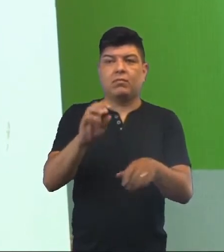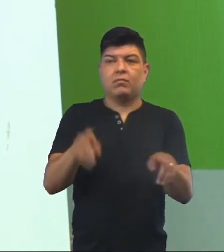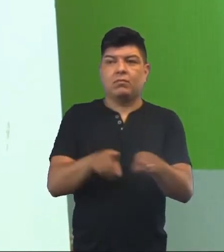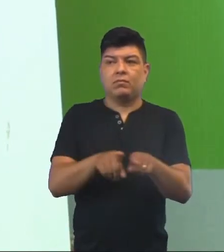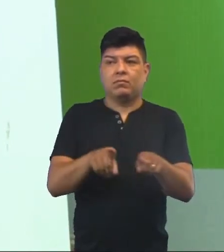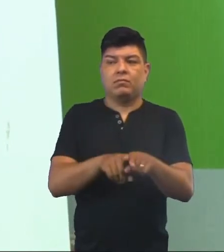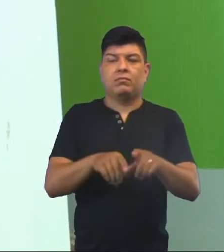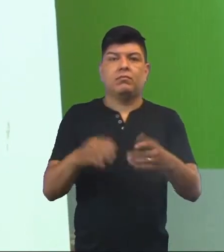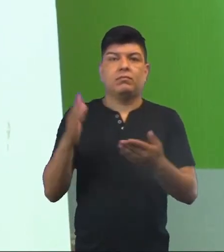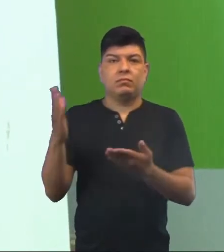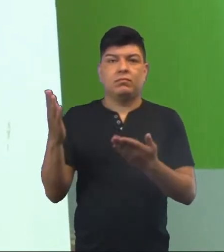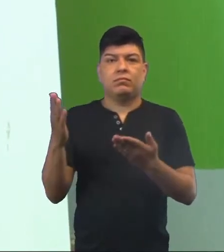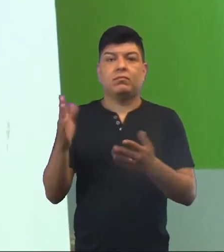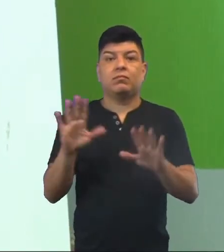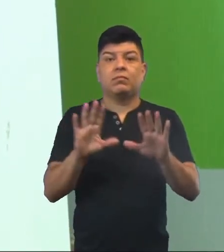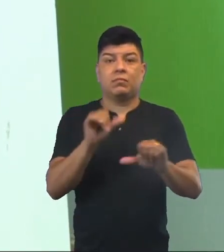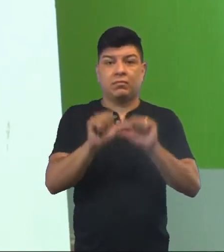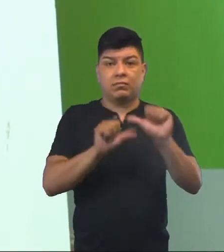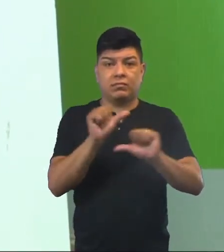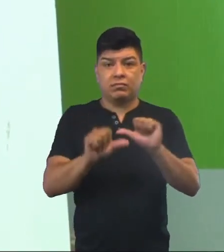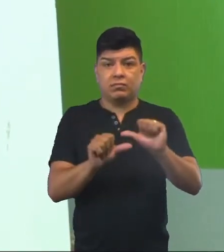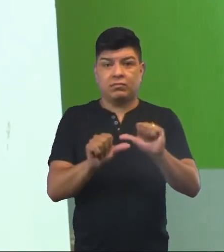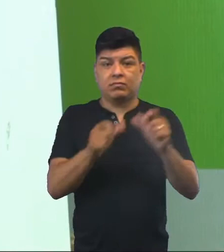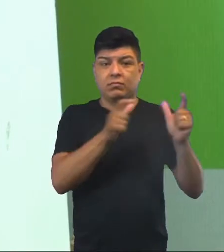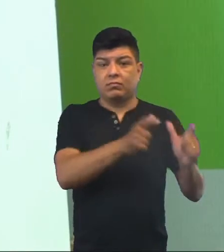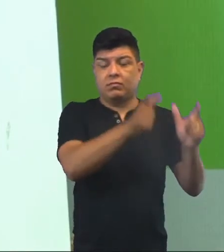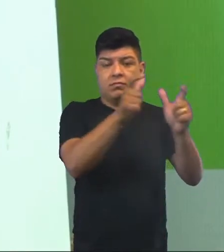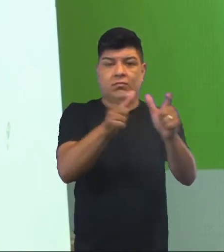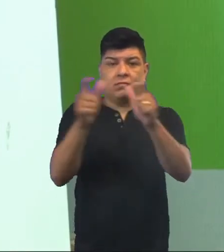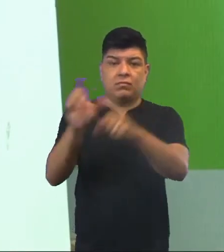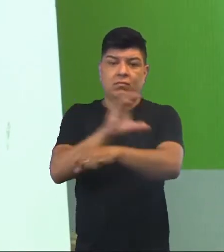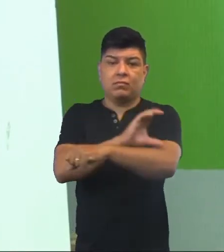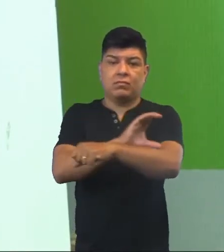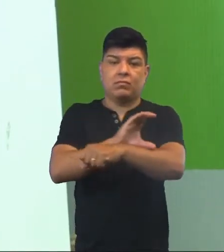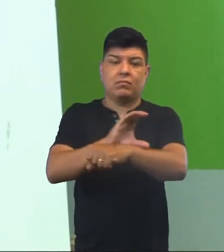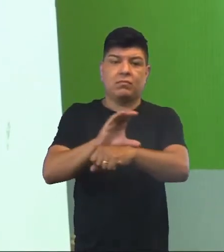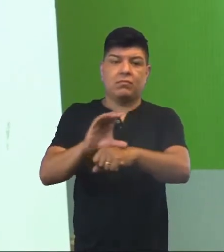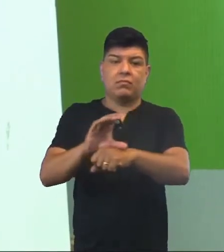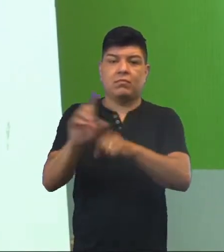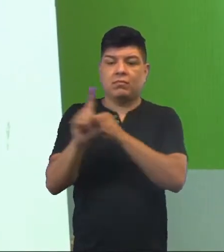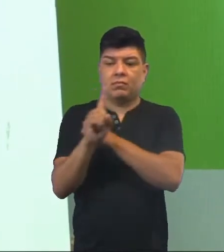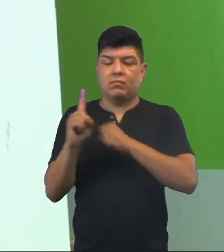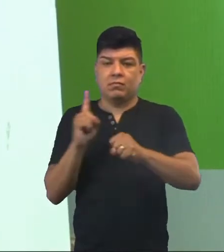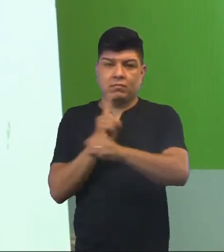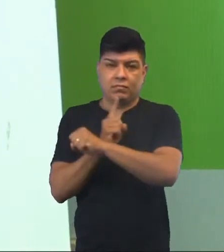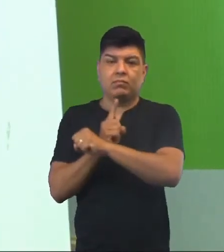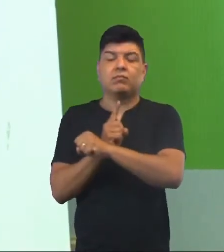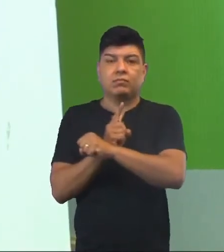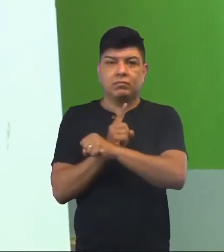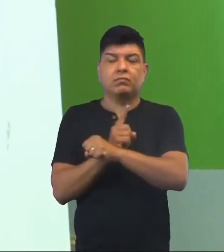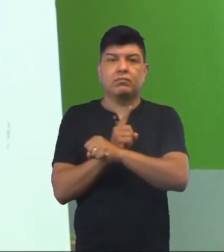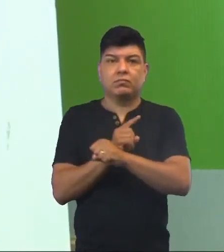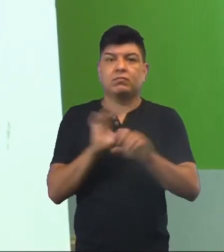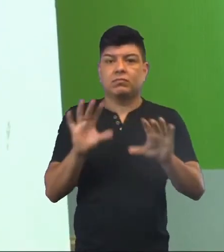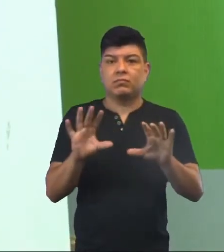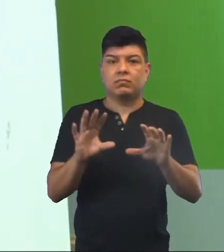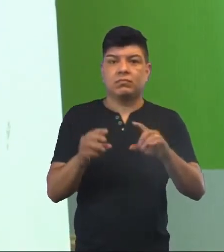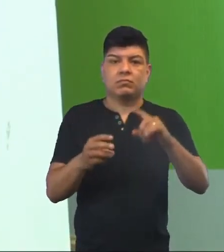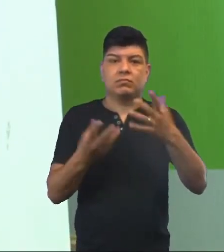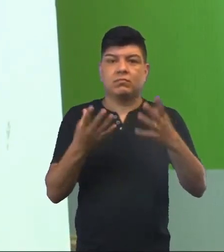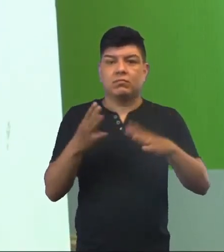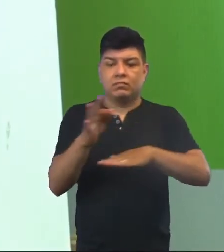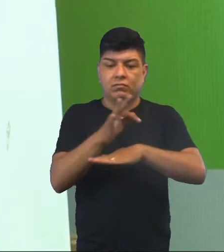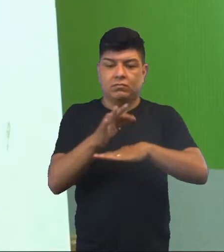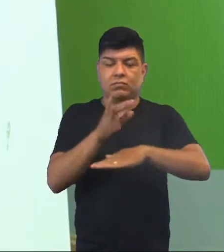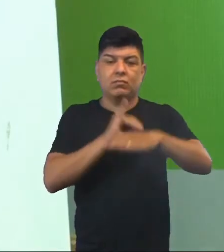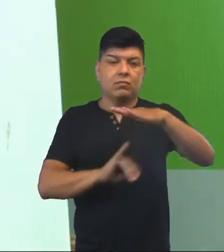ok? Ela está sujeita a mudanças regionais, culturais e sociais. Então, olha só, essas são as características da